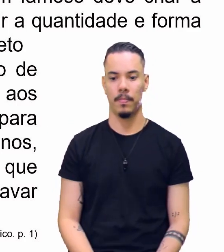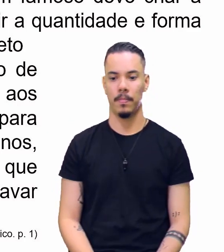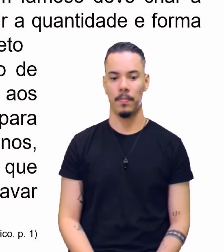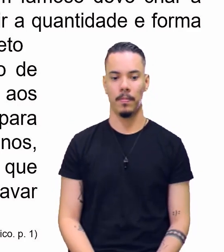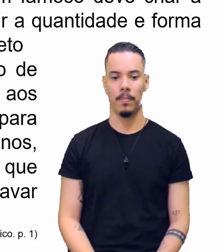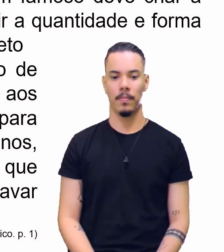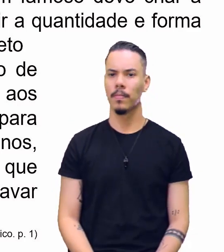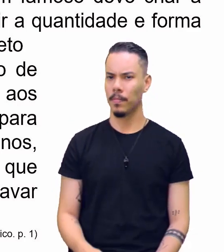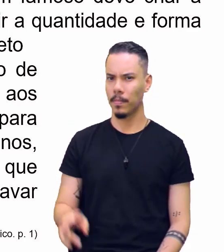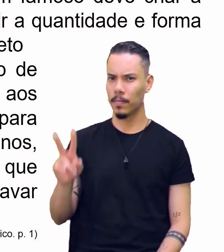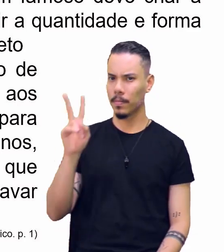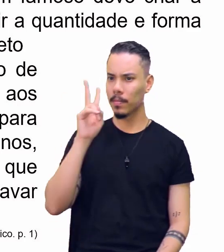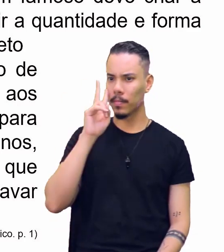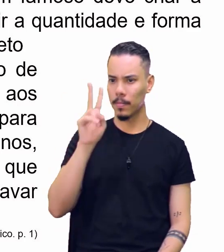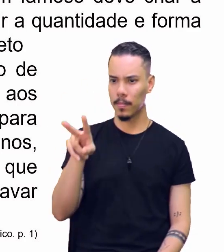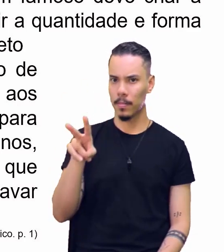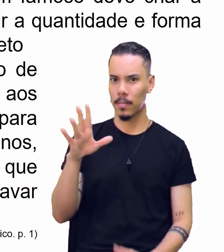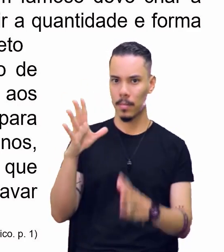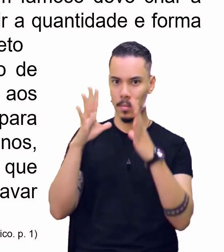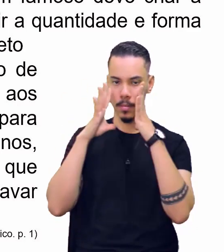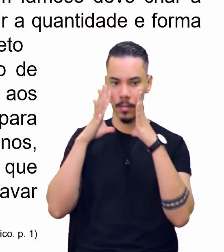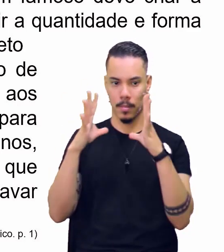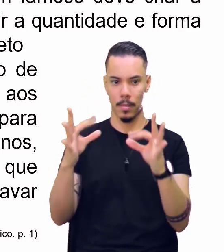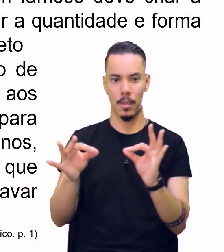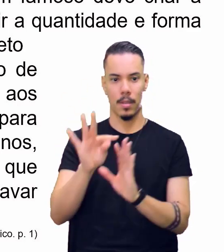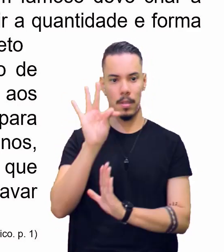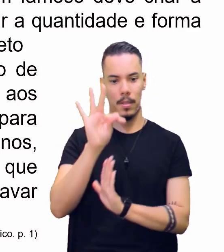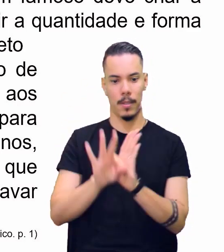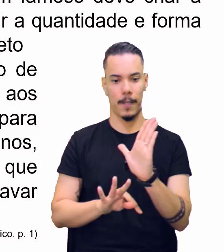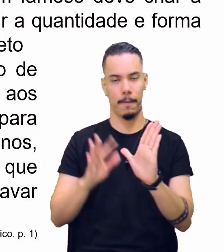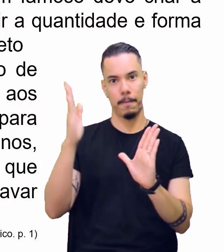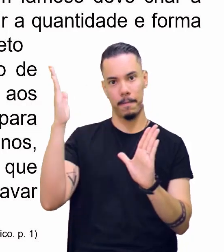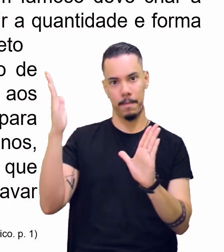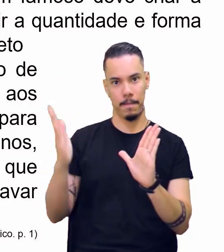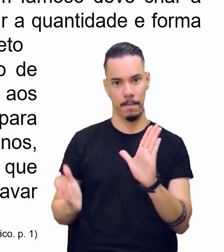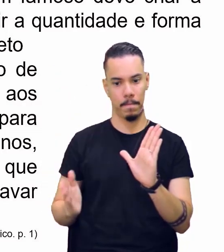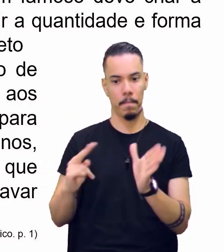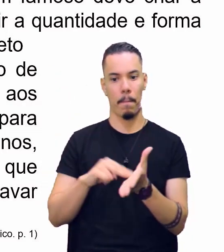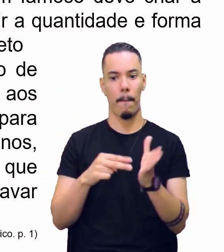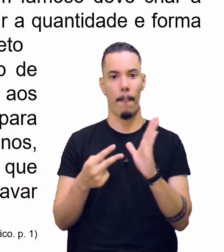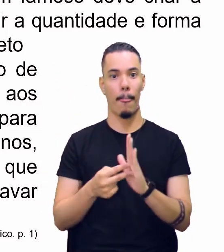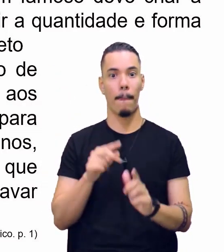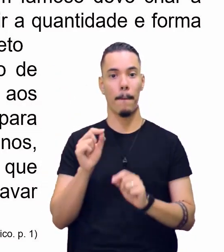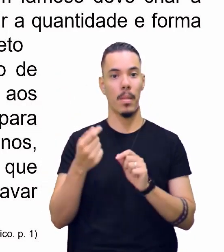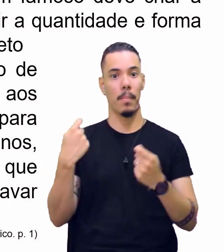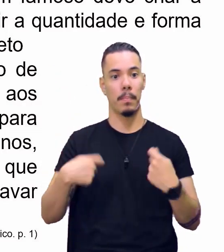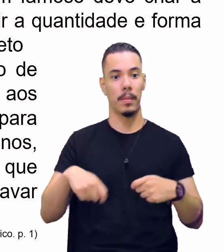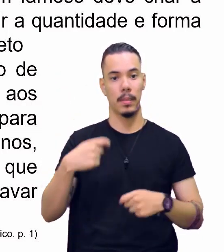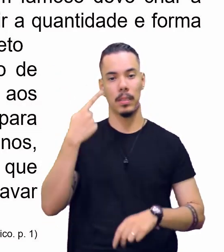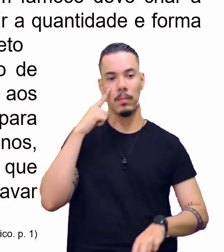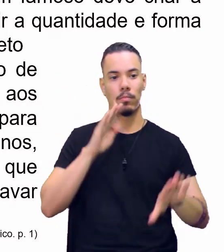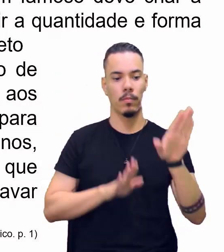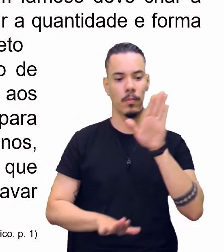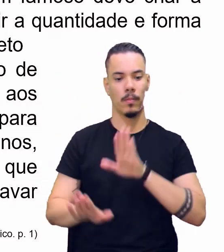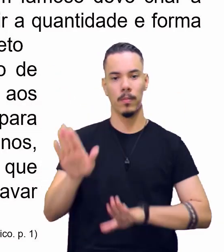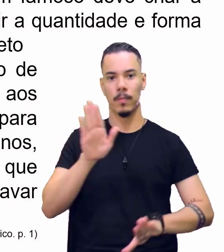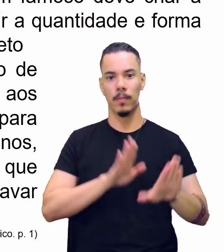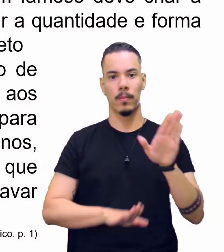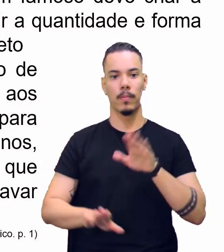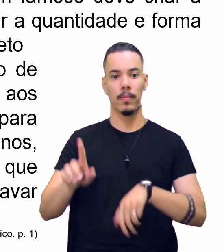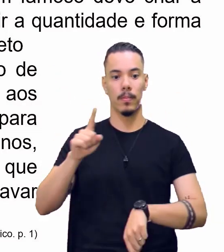Então, você observou aqui, prestando atenção nesse texto, relacionado a isso que a gente tem que ter cautela na hora